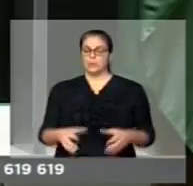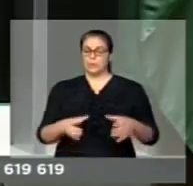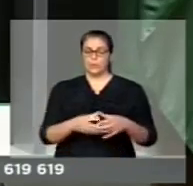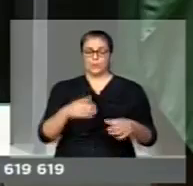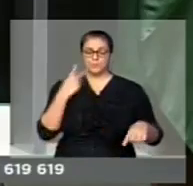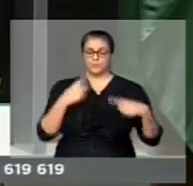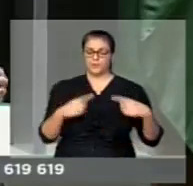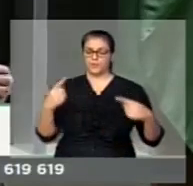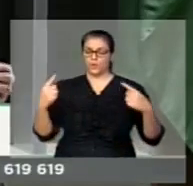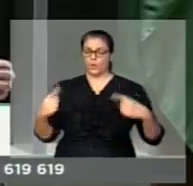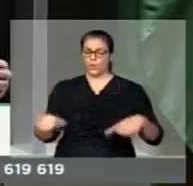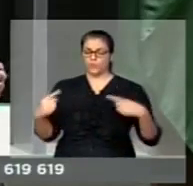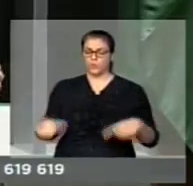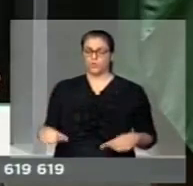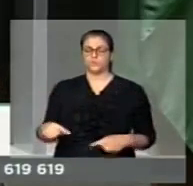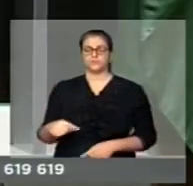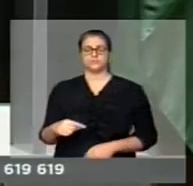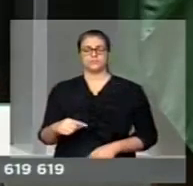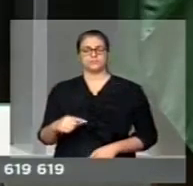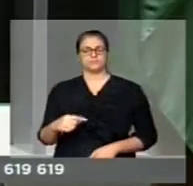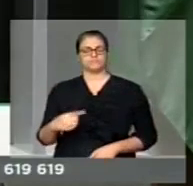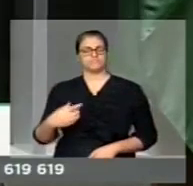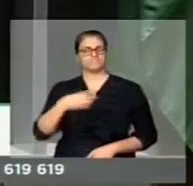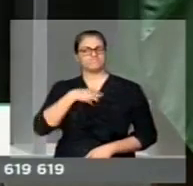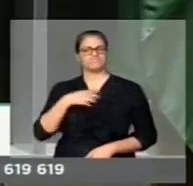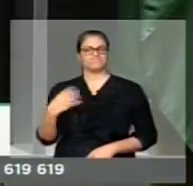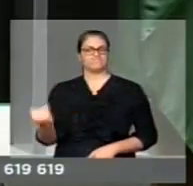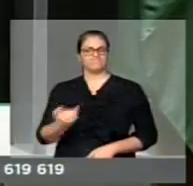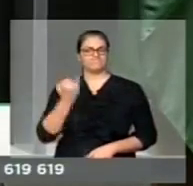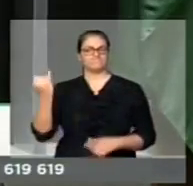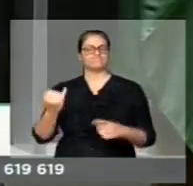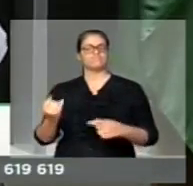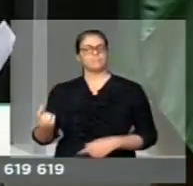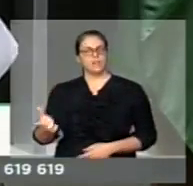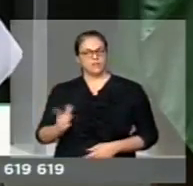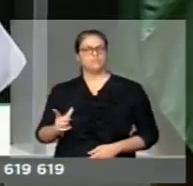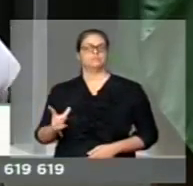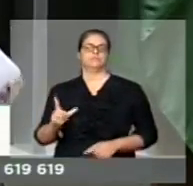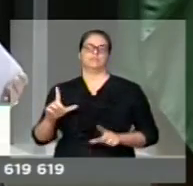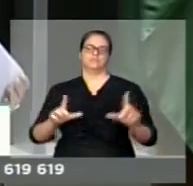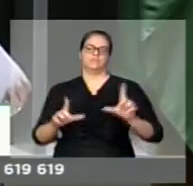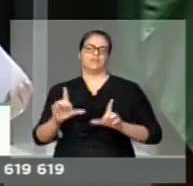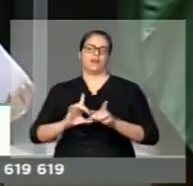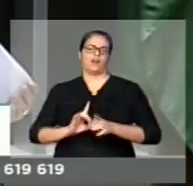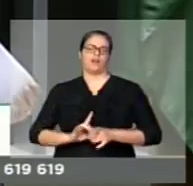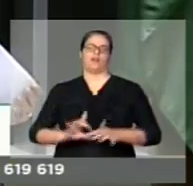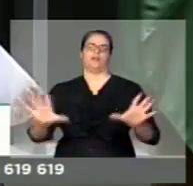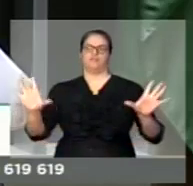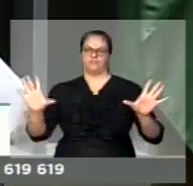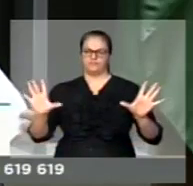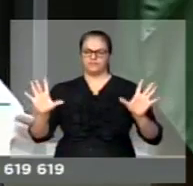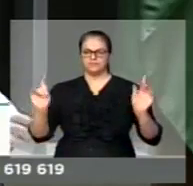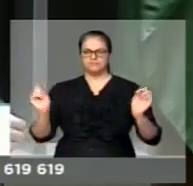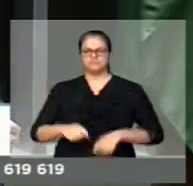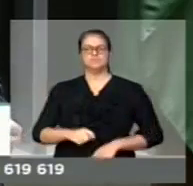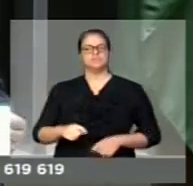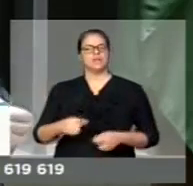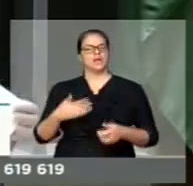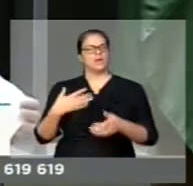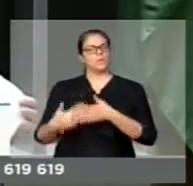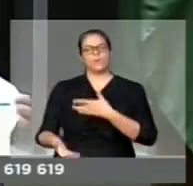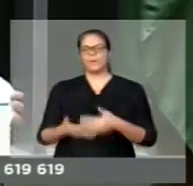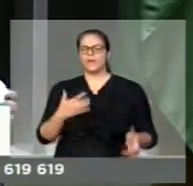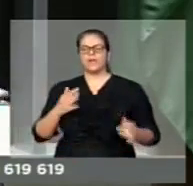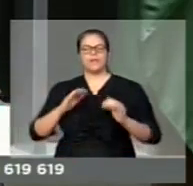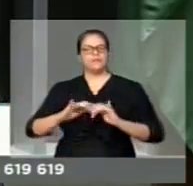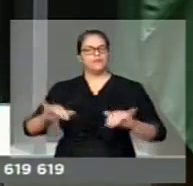muito importante ter uma TV livre, independente e que dê o espaço à notícia sem nenhuma tendência